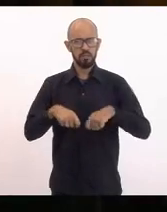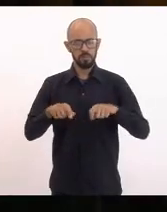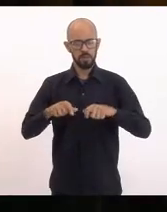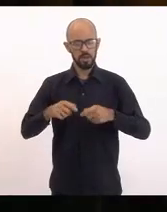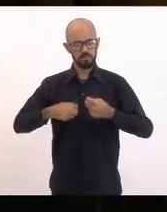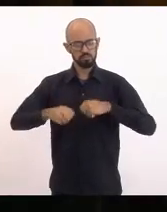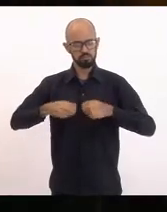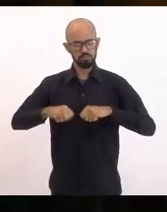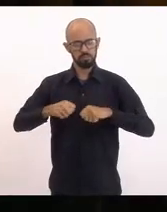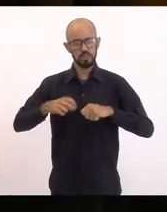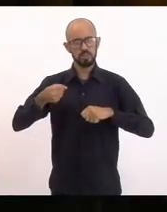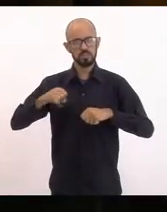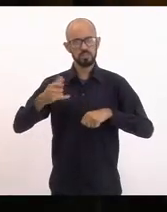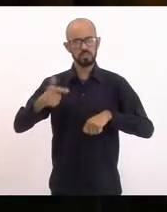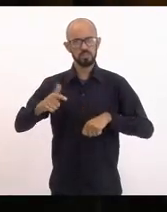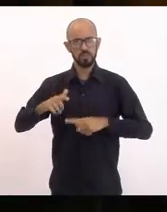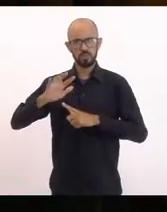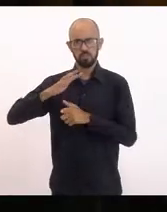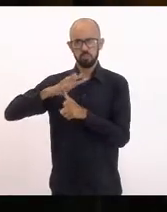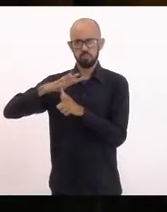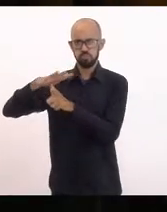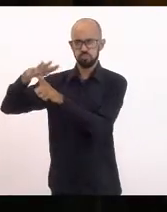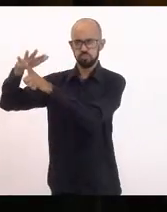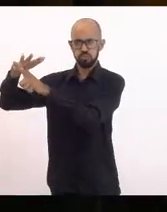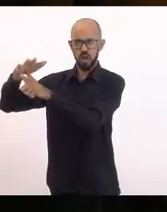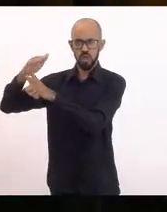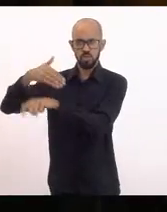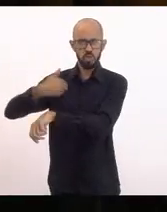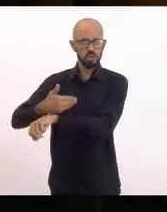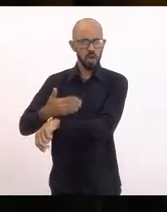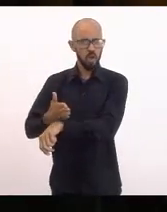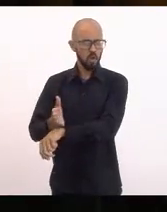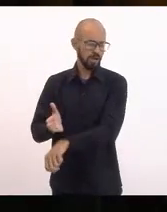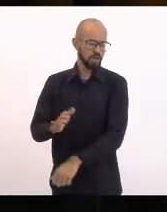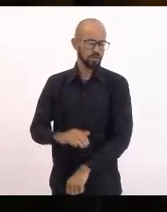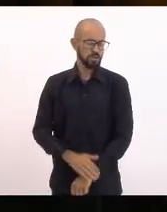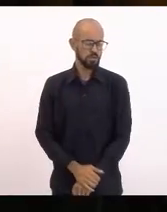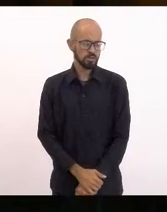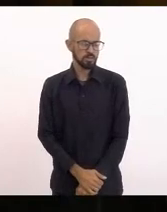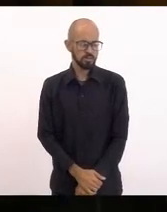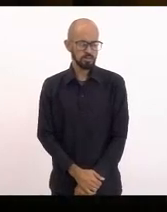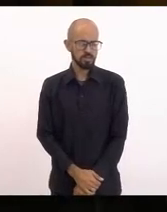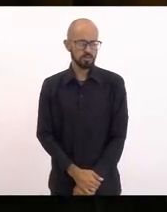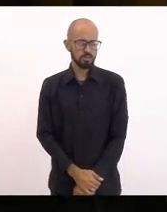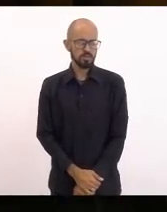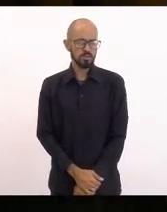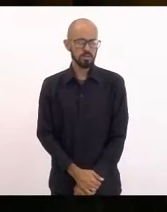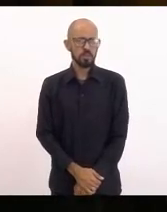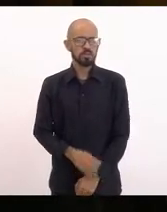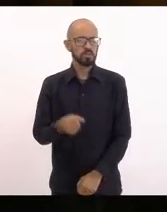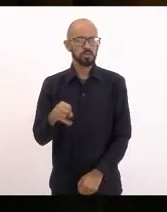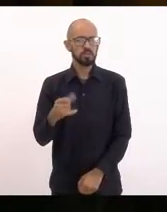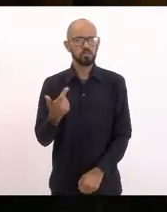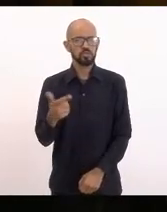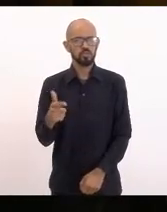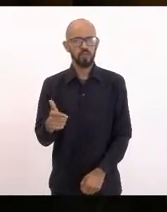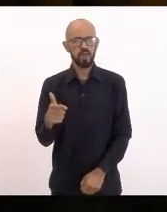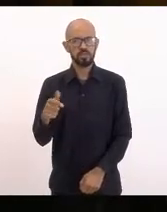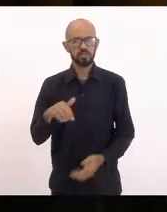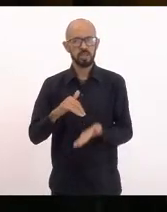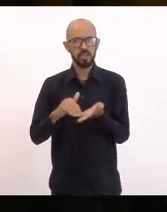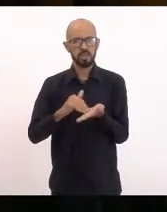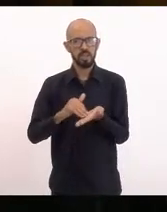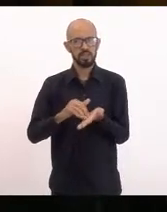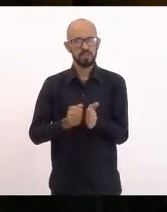voos de exibição de helicóptero para a região serrana, se não tivesse secretaria de todo tipo,